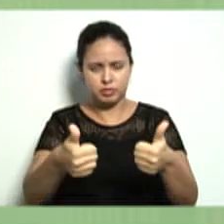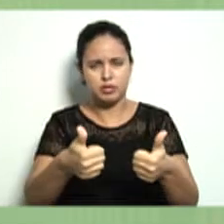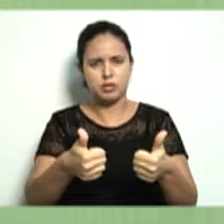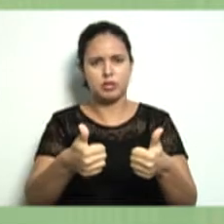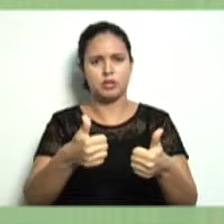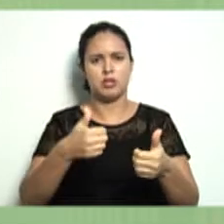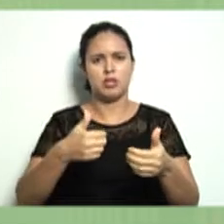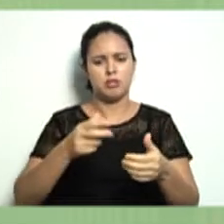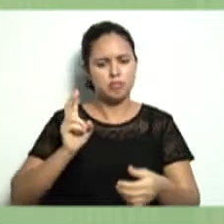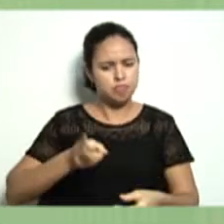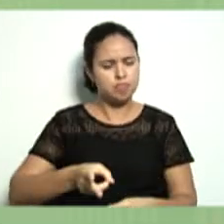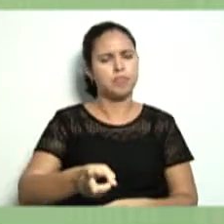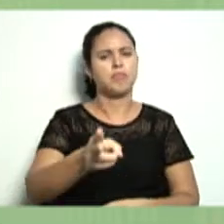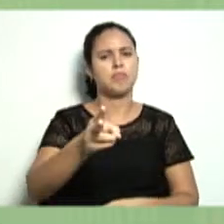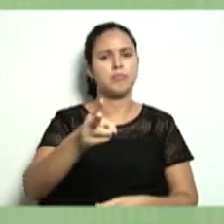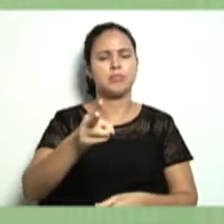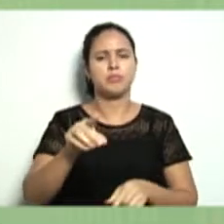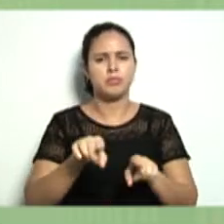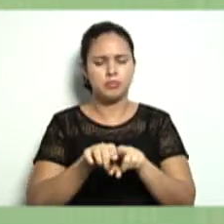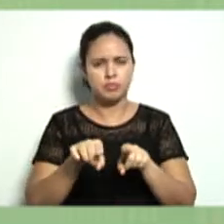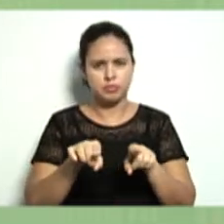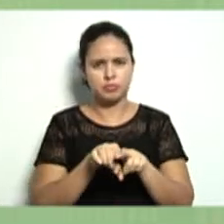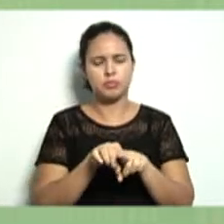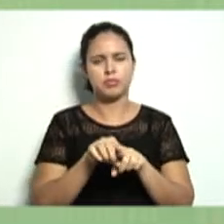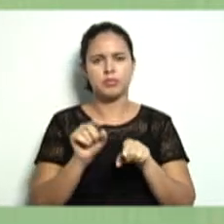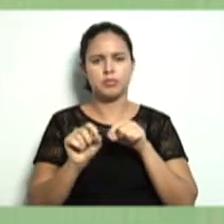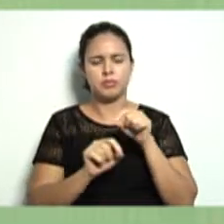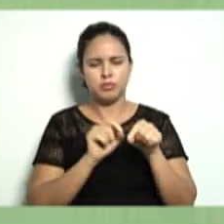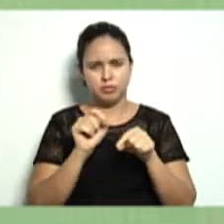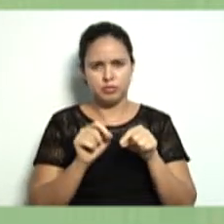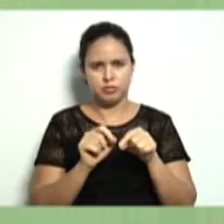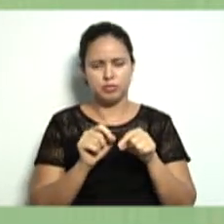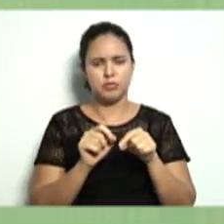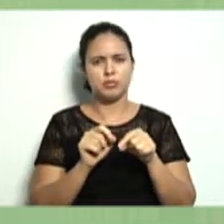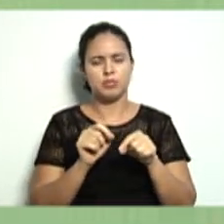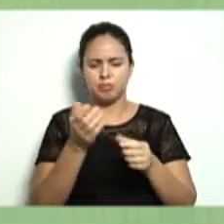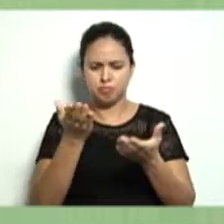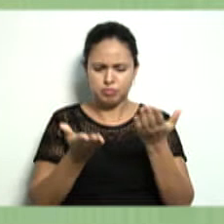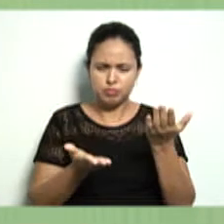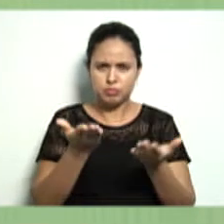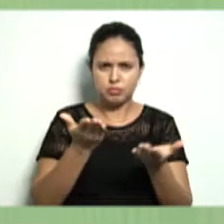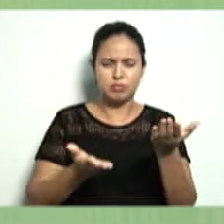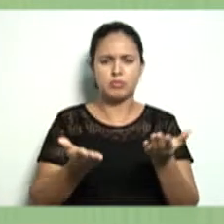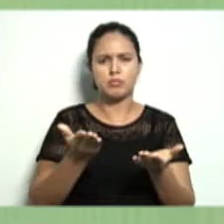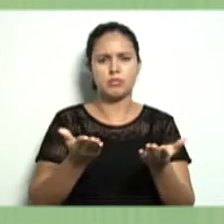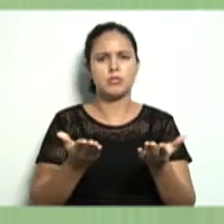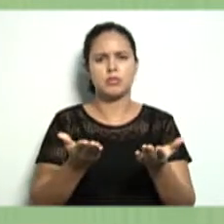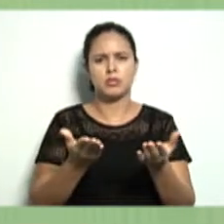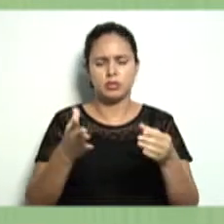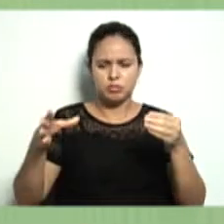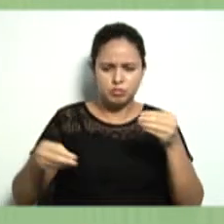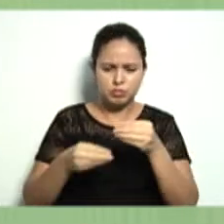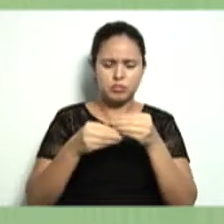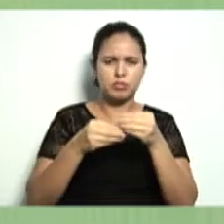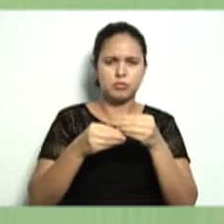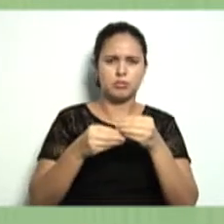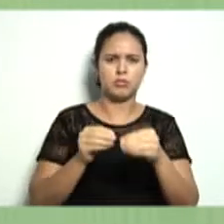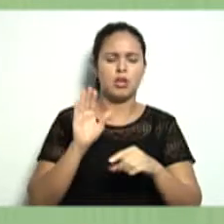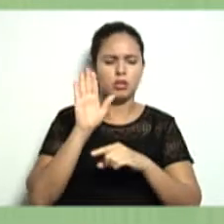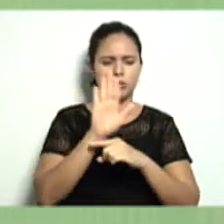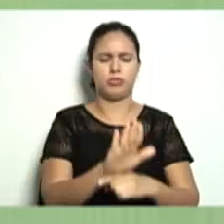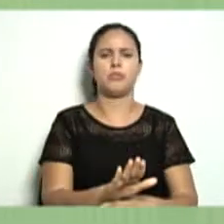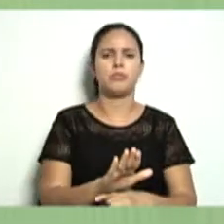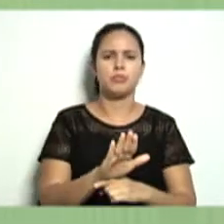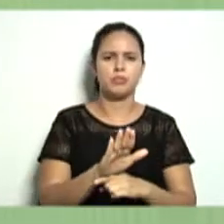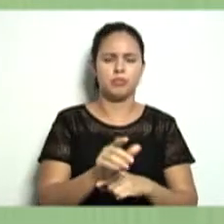ao avanço também, mas eu preciso olhar com a questão sustentável, de ter um suporte que vai me